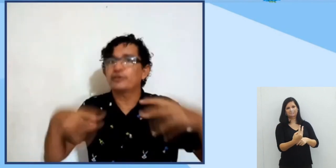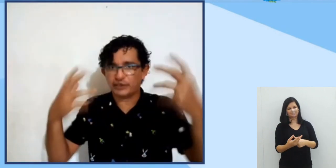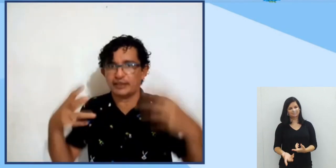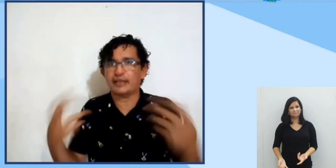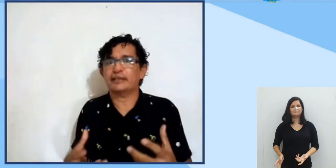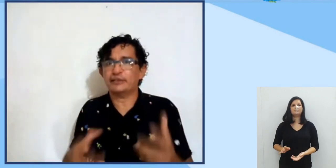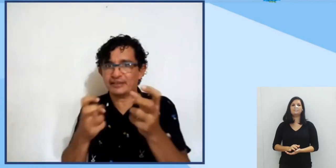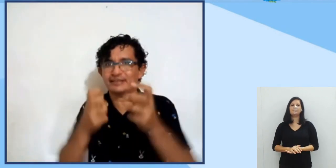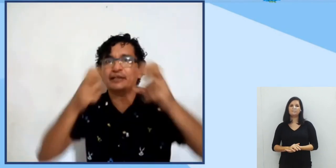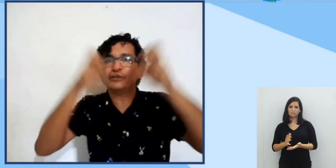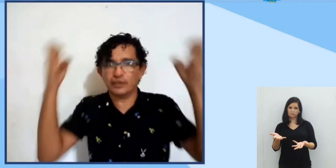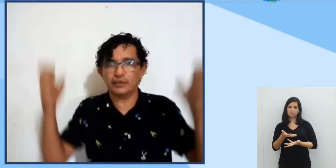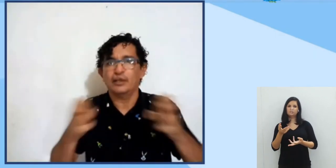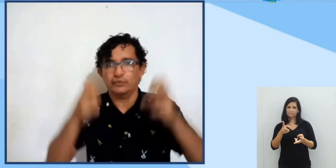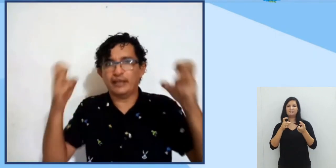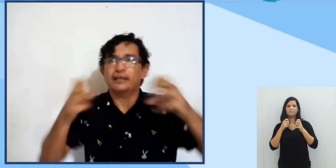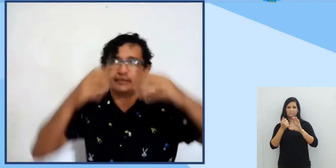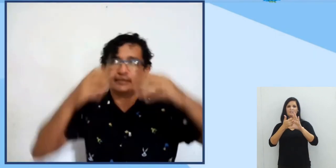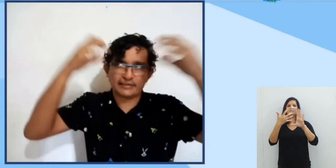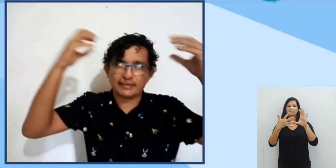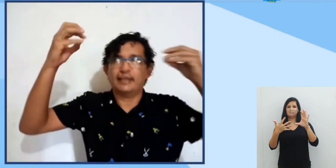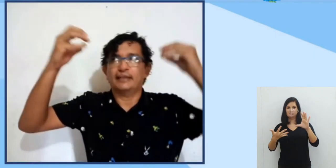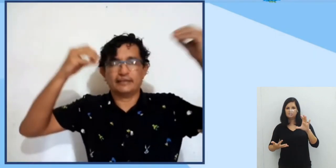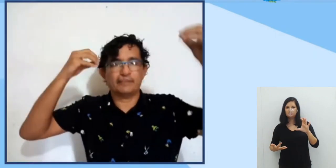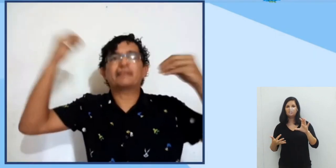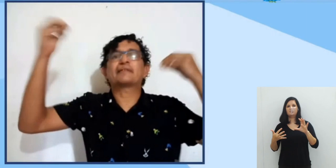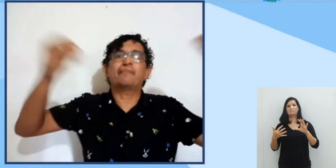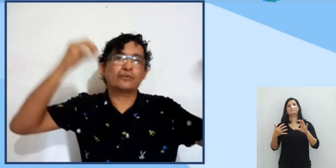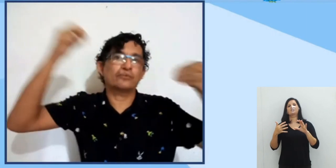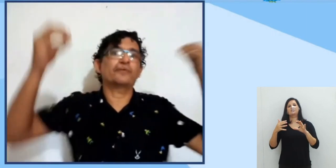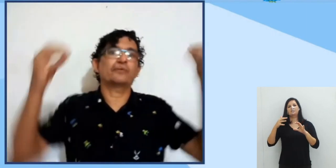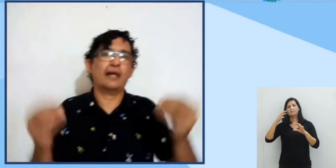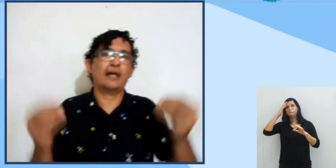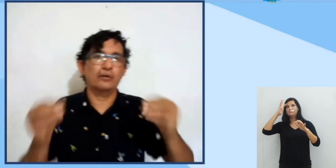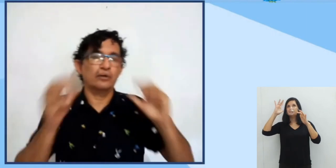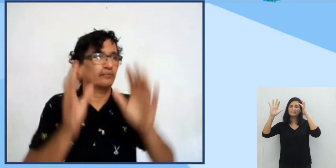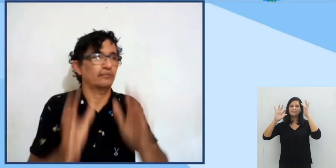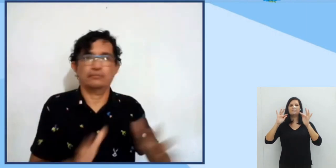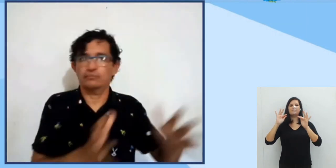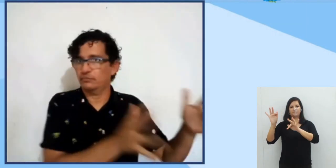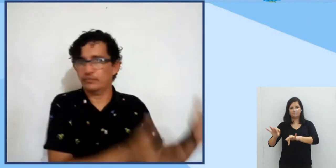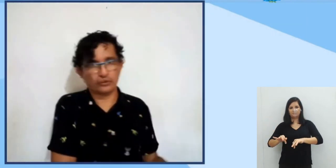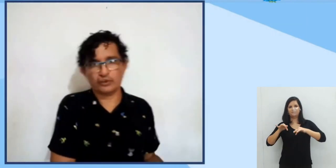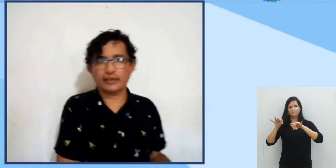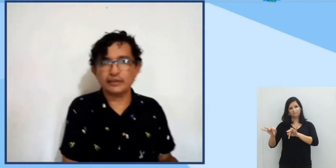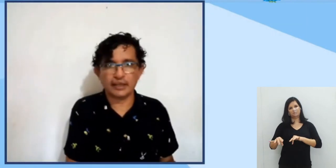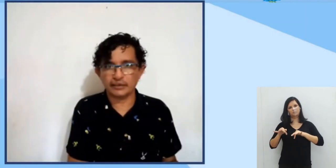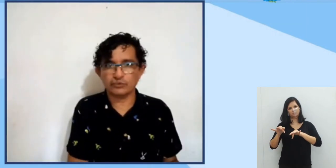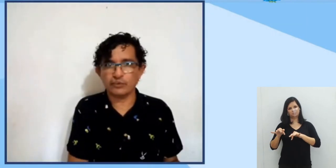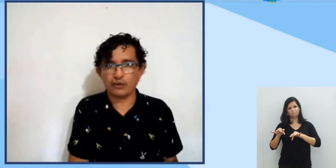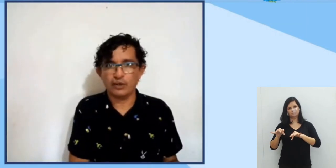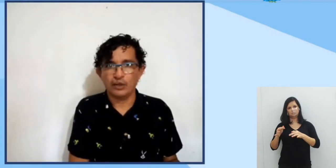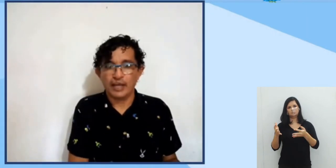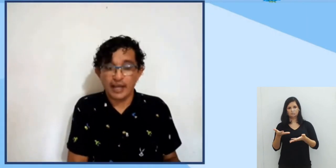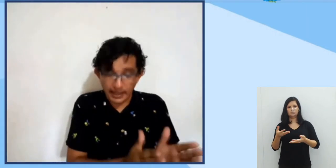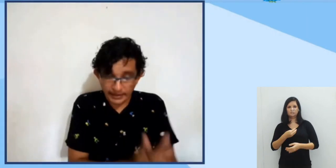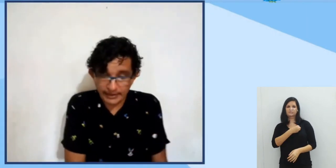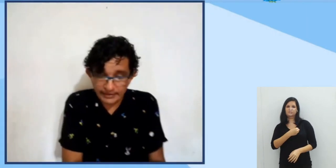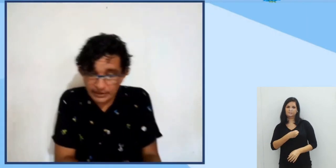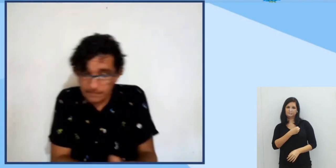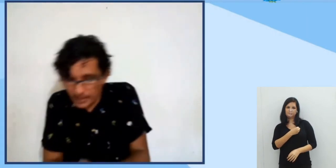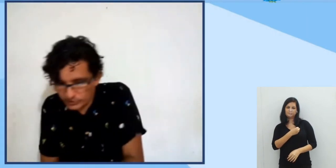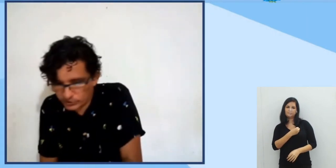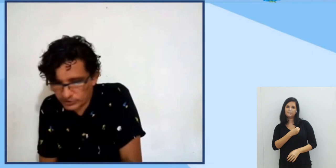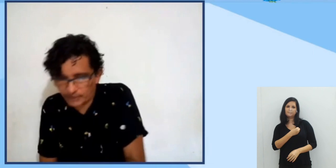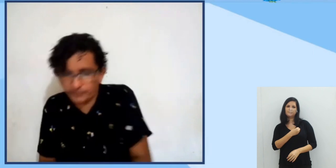Temos muitas características ainda, né, desse pensamento feudal na nossa realidade atual.